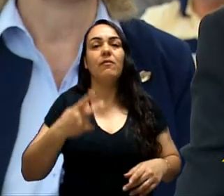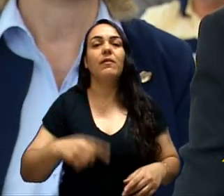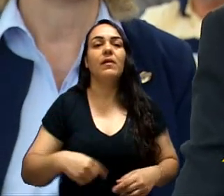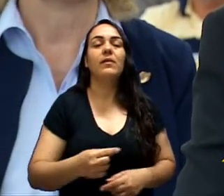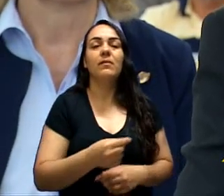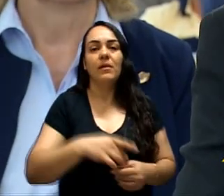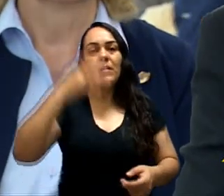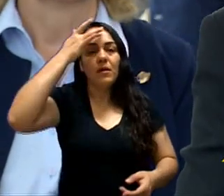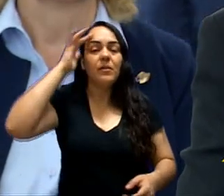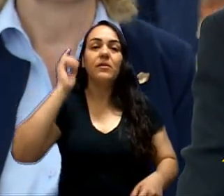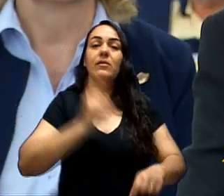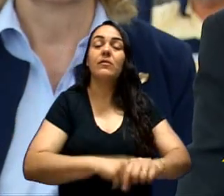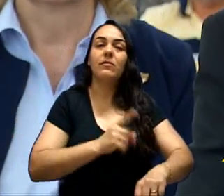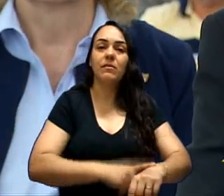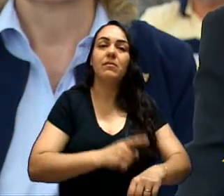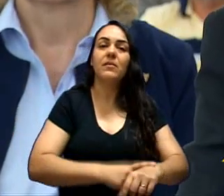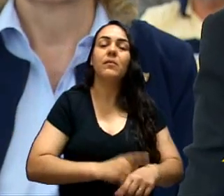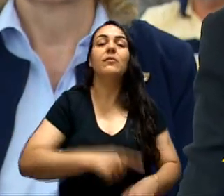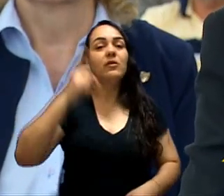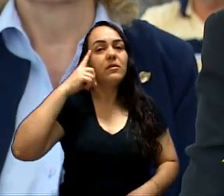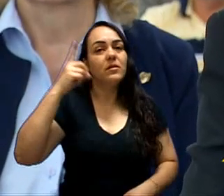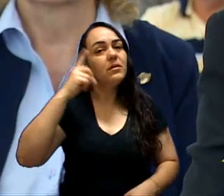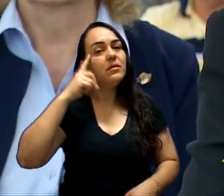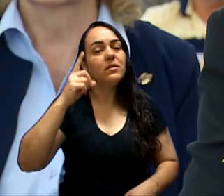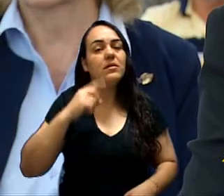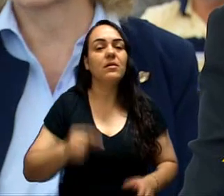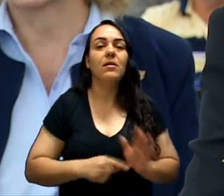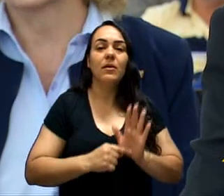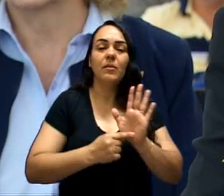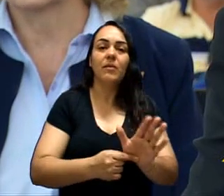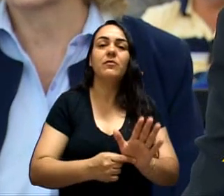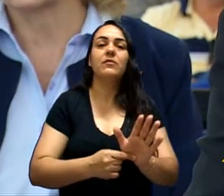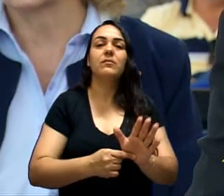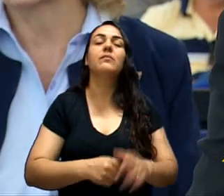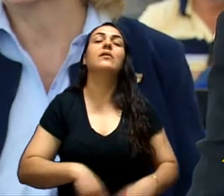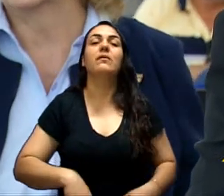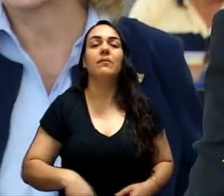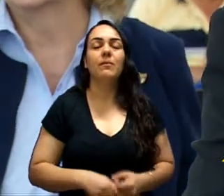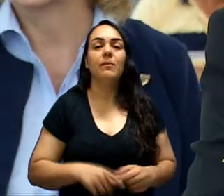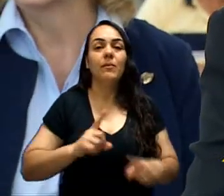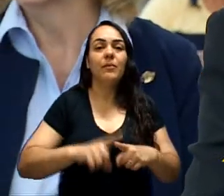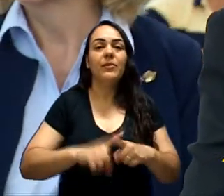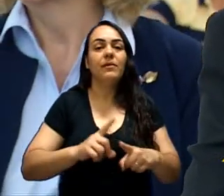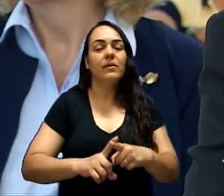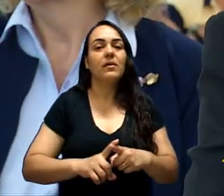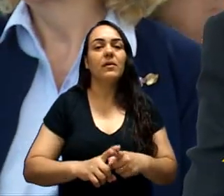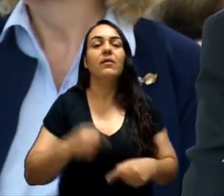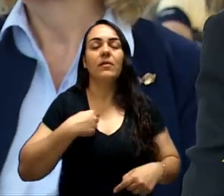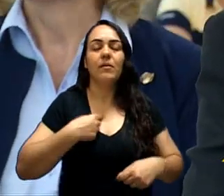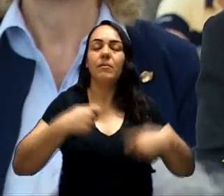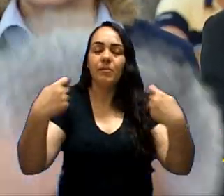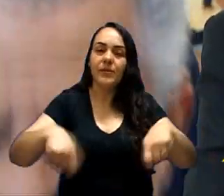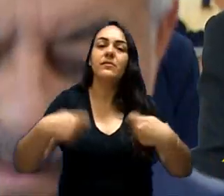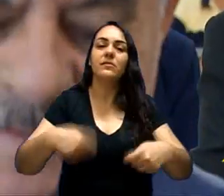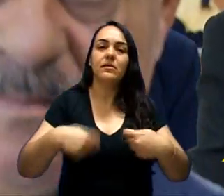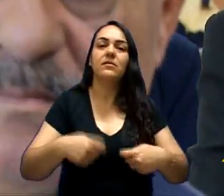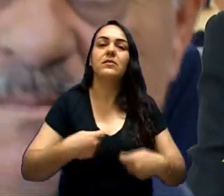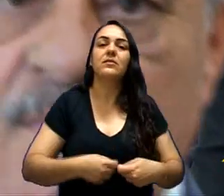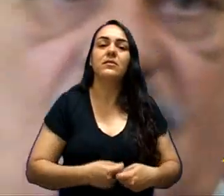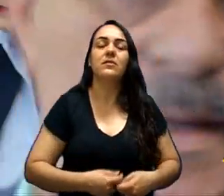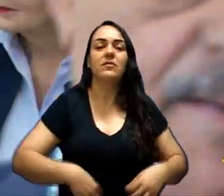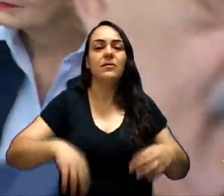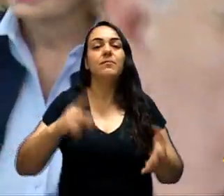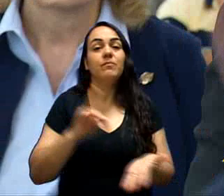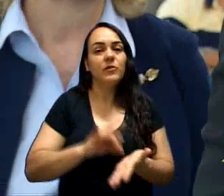de prazo daqui da casa, de prazo da aprovação, da rejeição desse veto. Eu preciso de uma posição oficial de